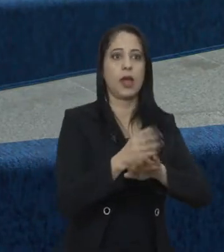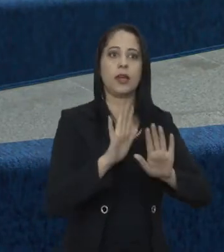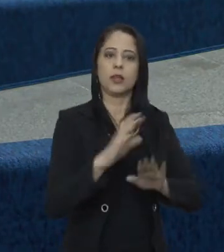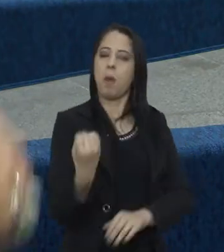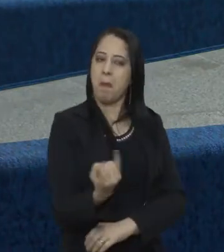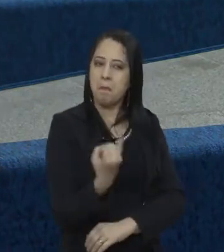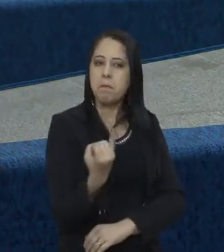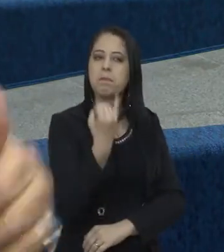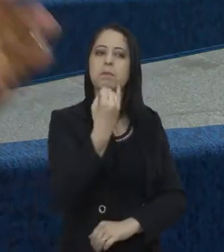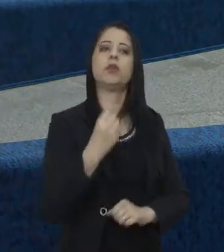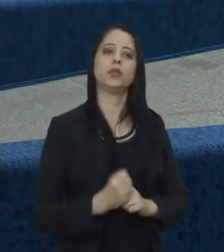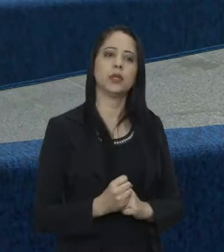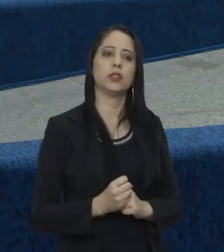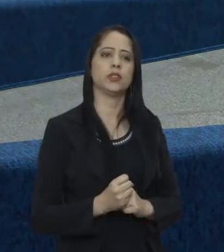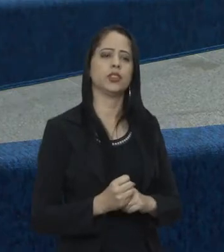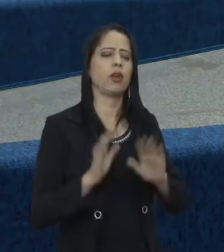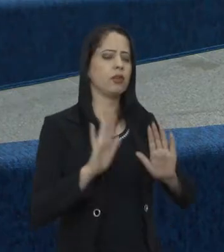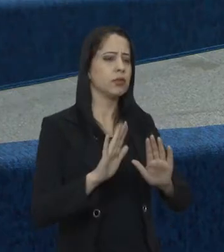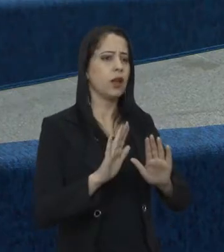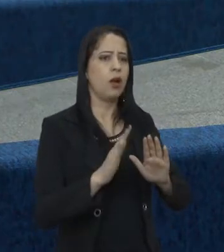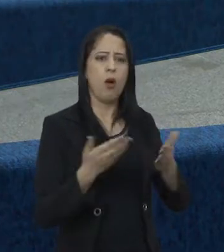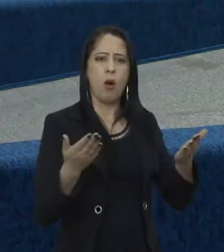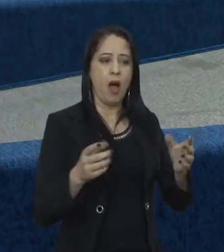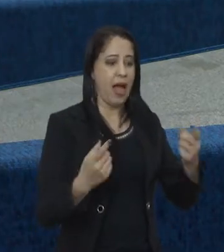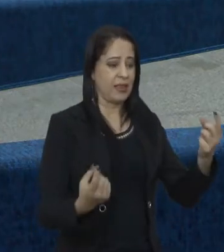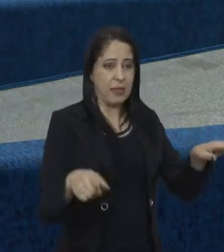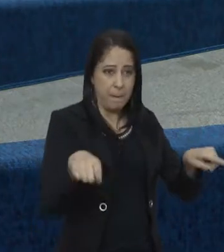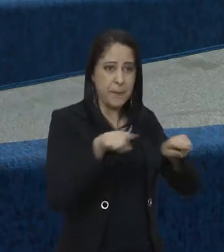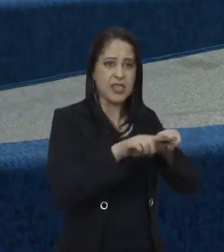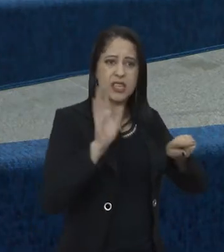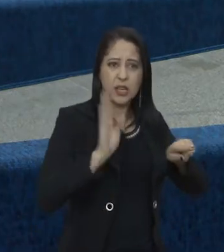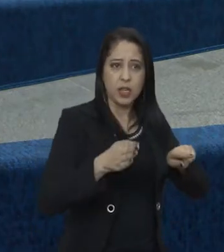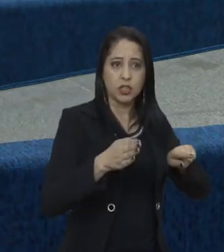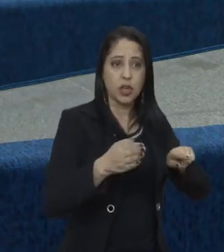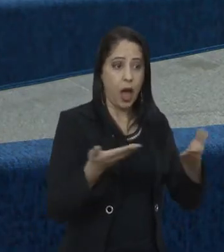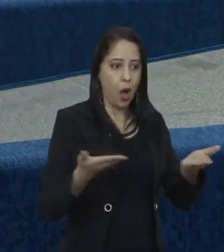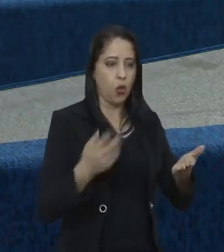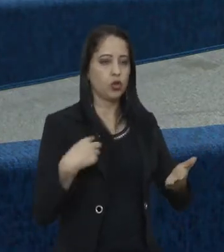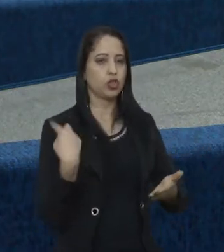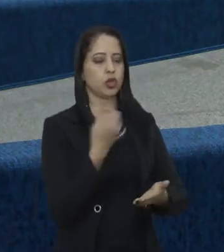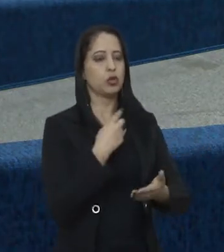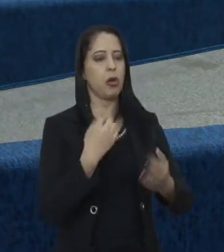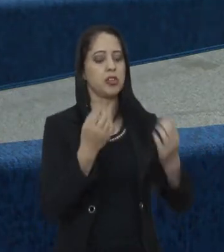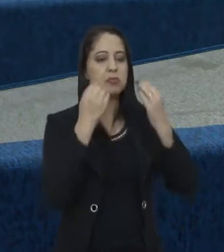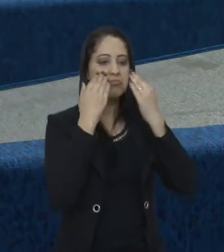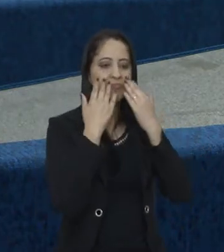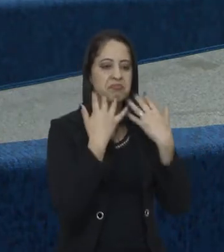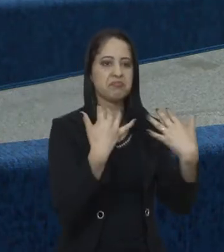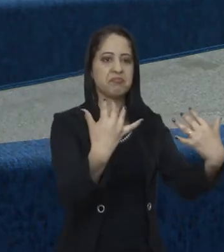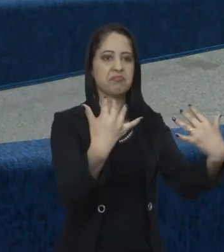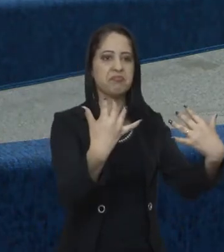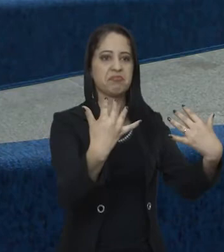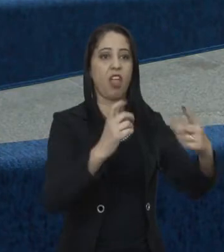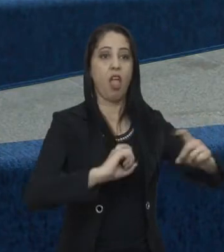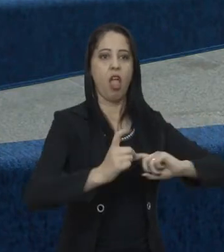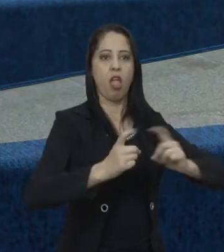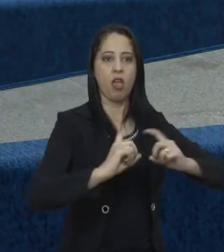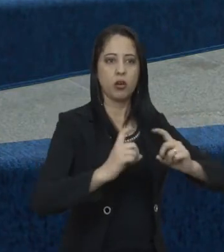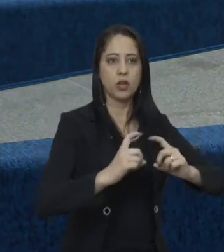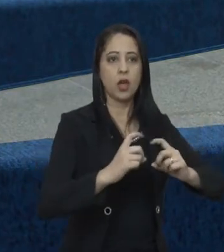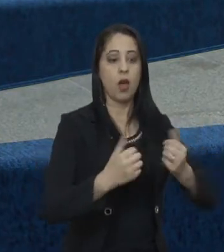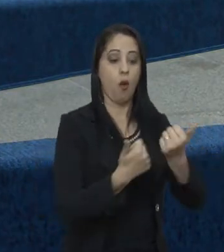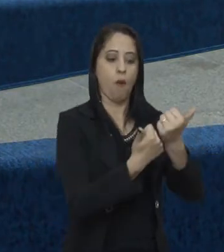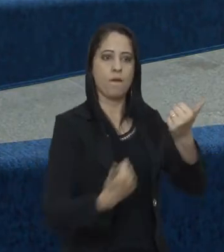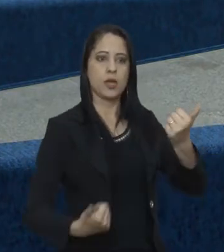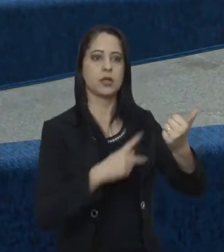isso é fundamental e a continuidade desta parceria E hoje nós estamos aqui recebemos o vice-presidente do